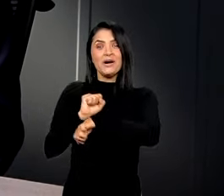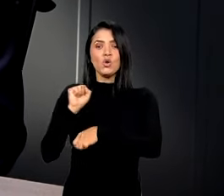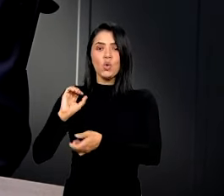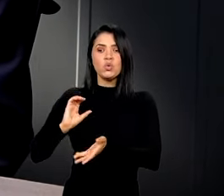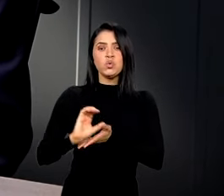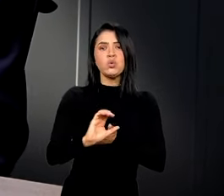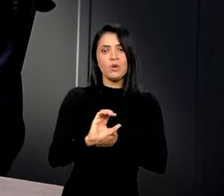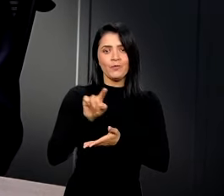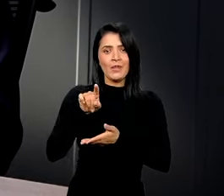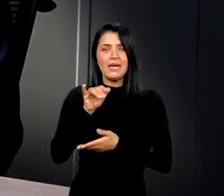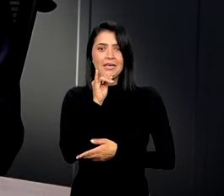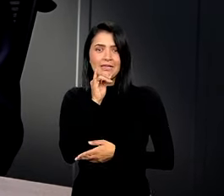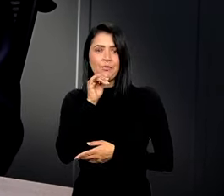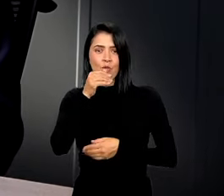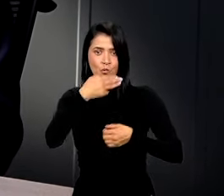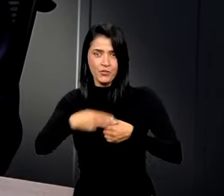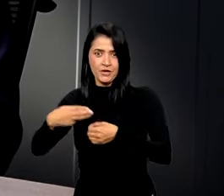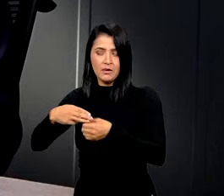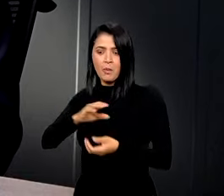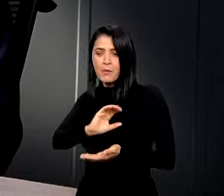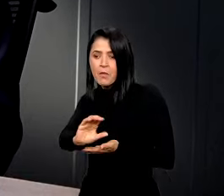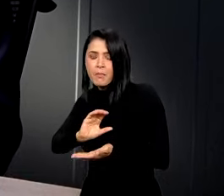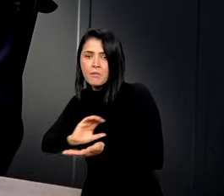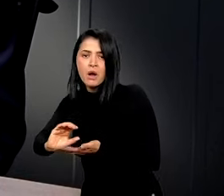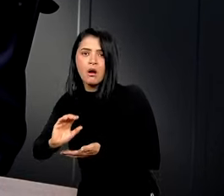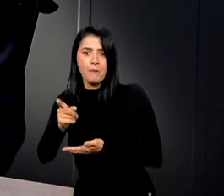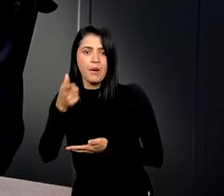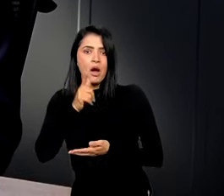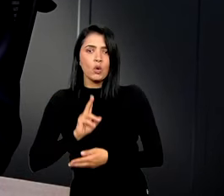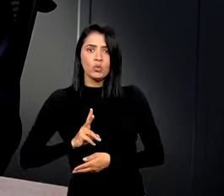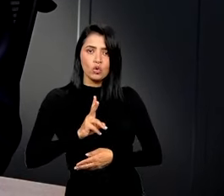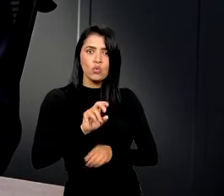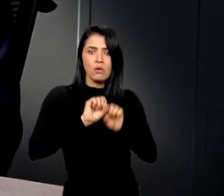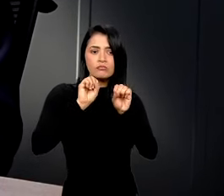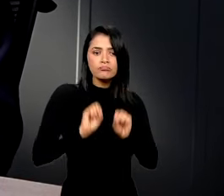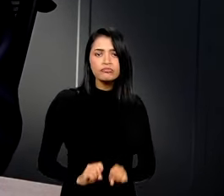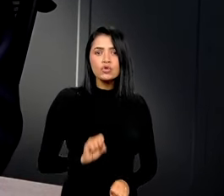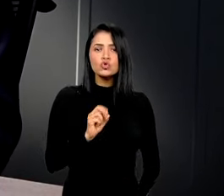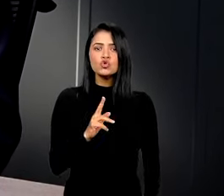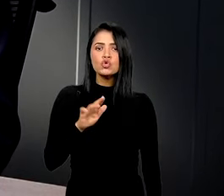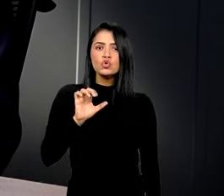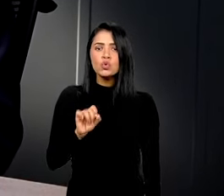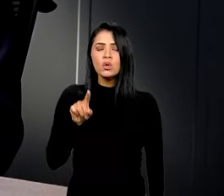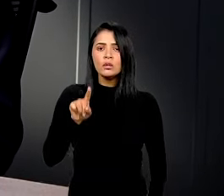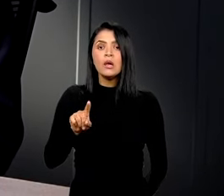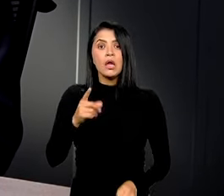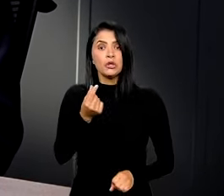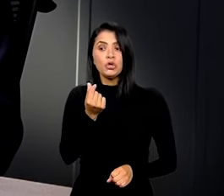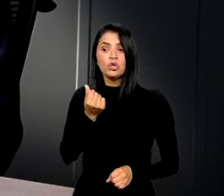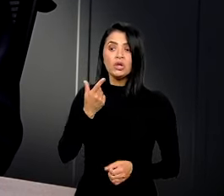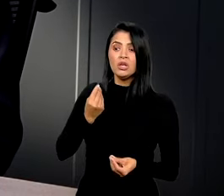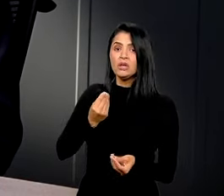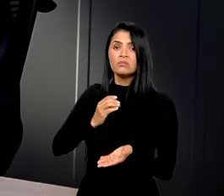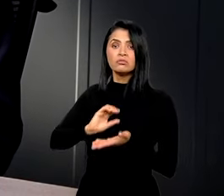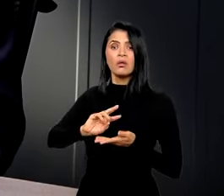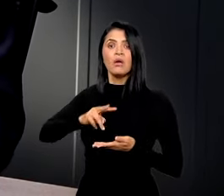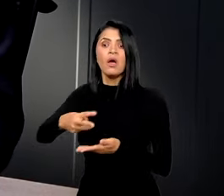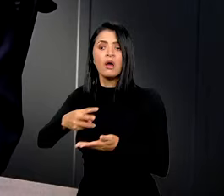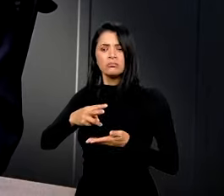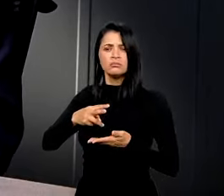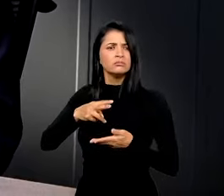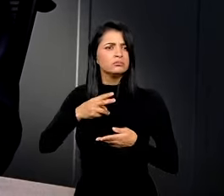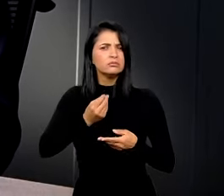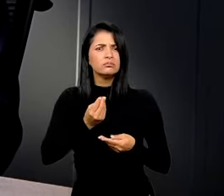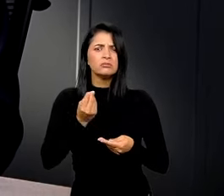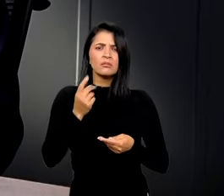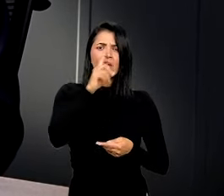municípios recebiam para manter esse sistema passou esse recurso a não ser transferido com regularidade e